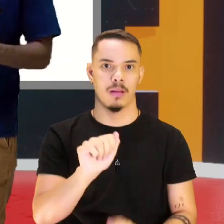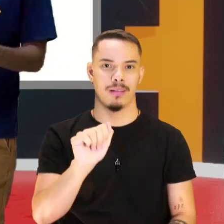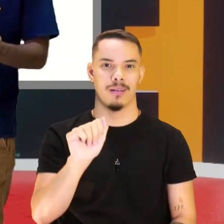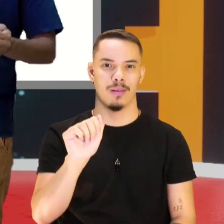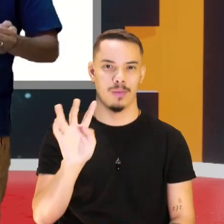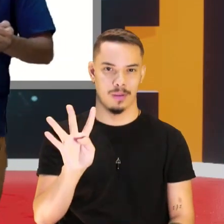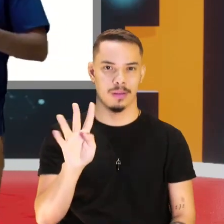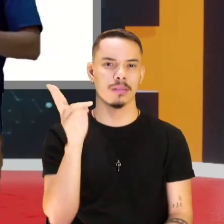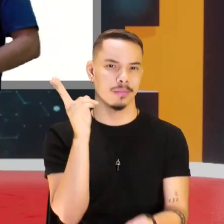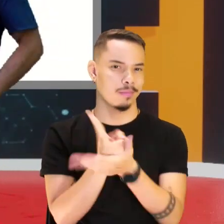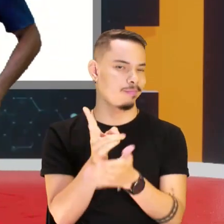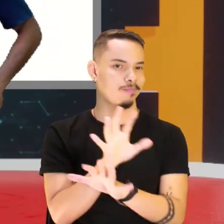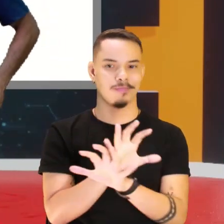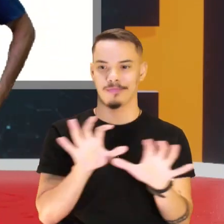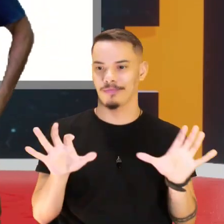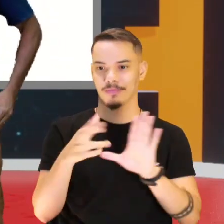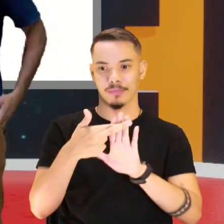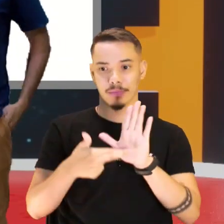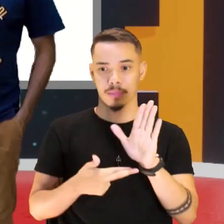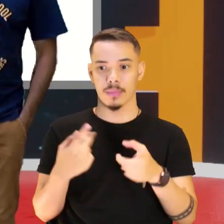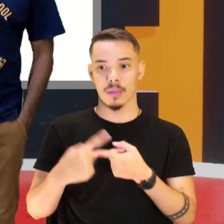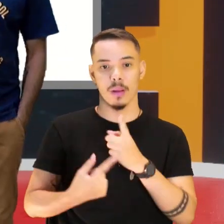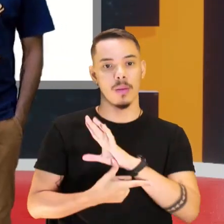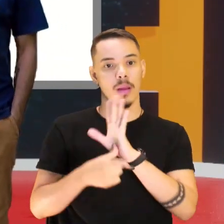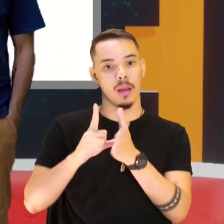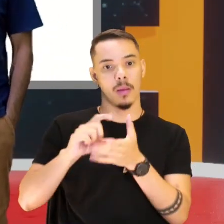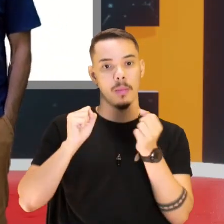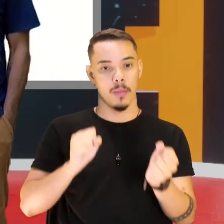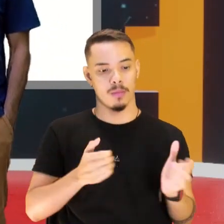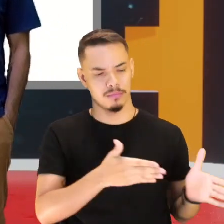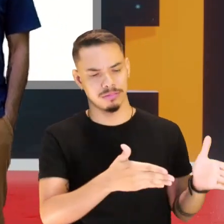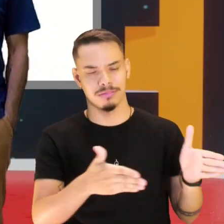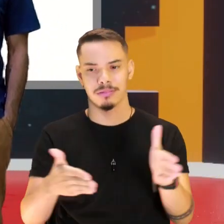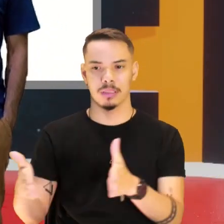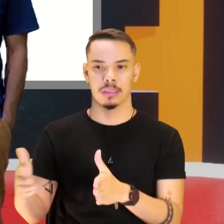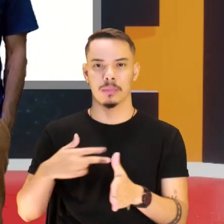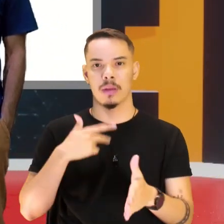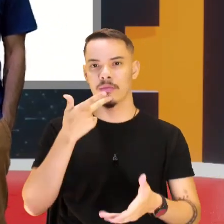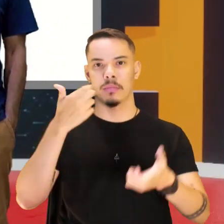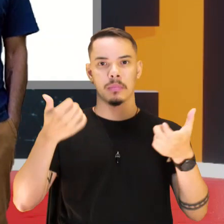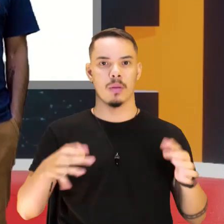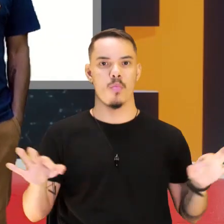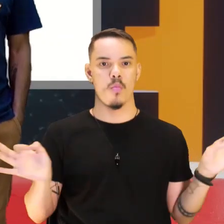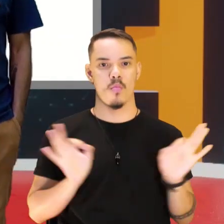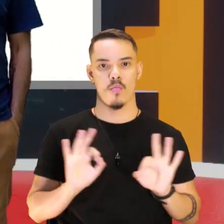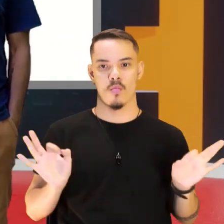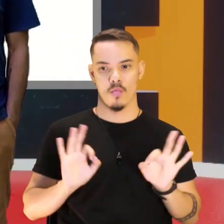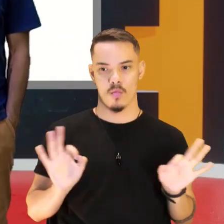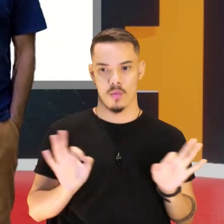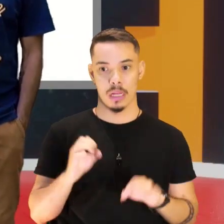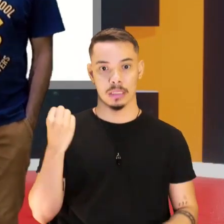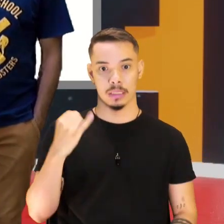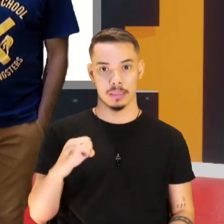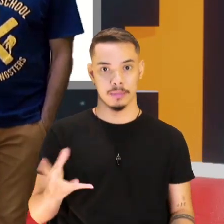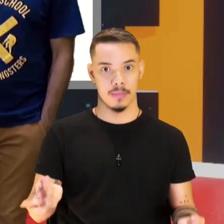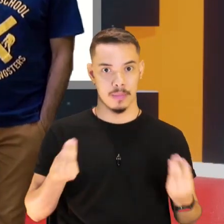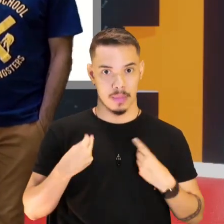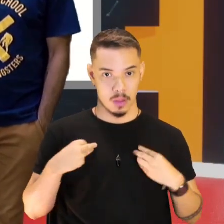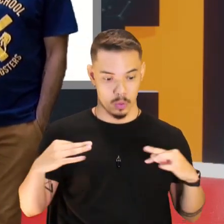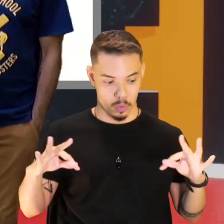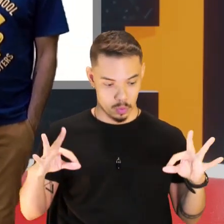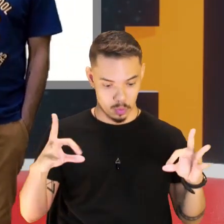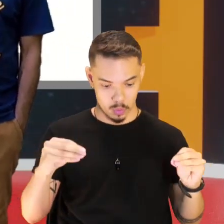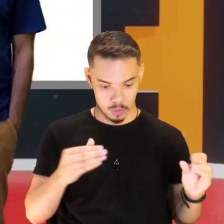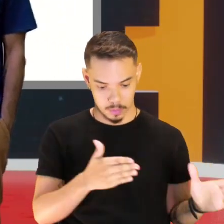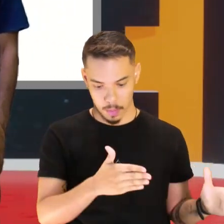frente menos o seu antecessor. É porque às vezes pode dar a sequência todinha e não falar nada de quem é a razão, né? Isso. Se dá a sequência todinha e